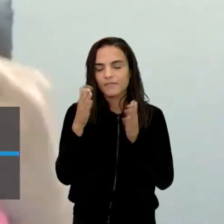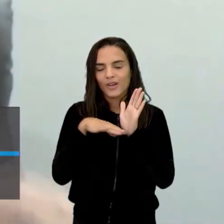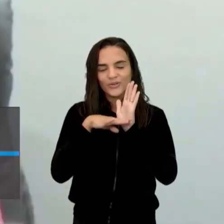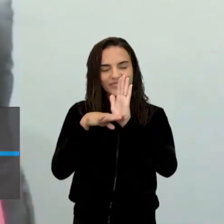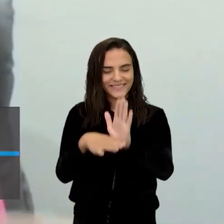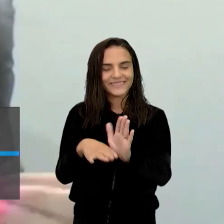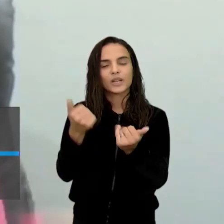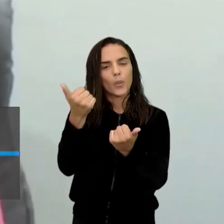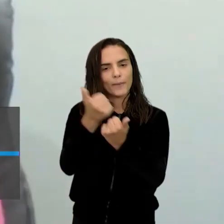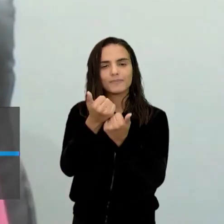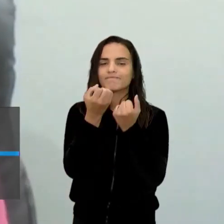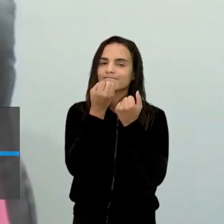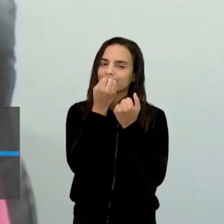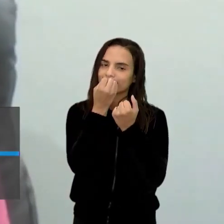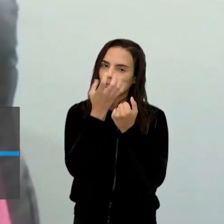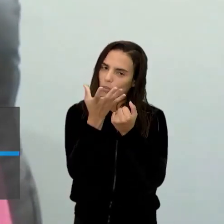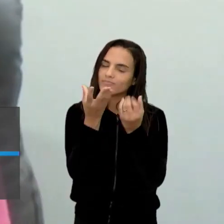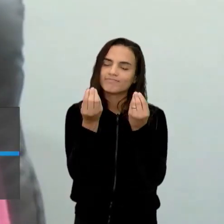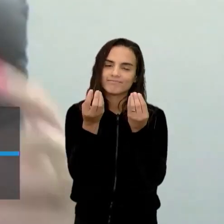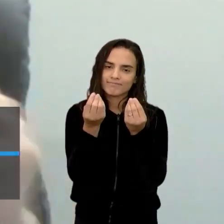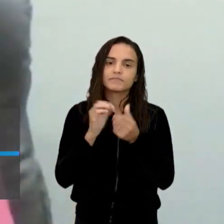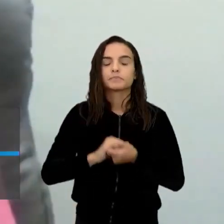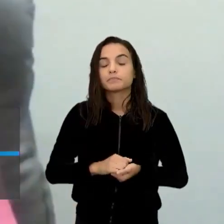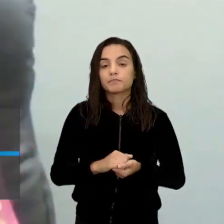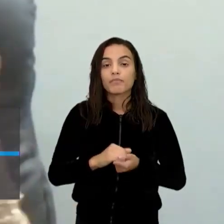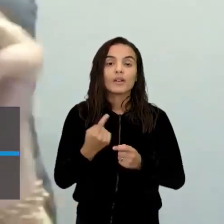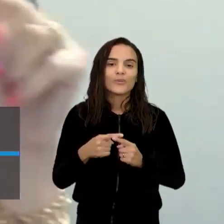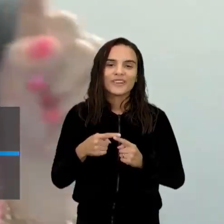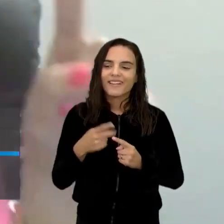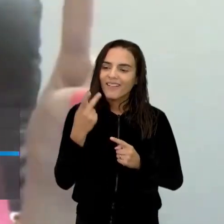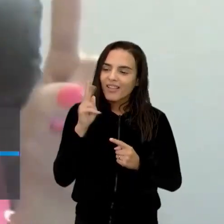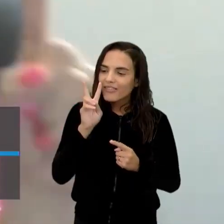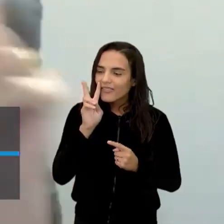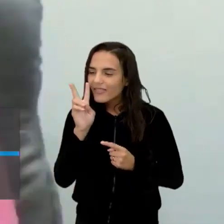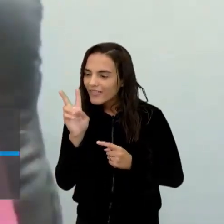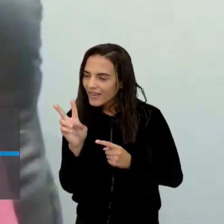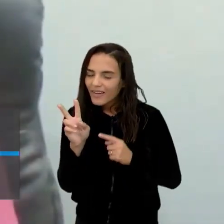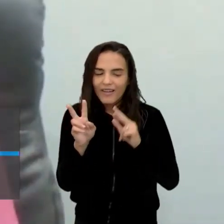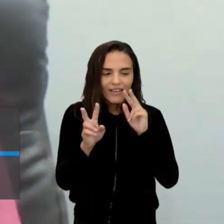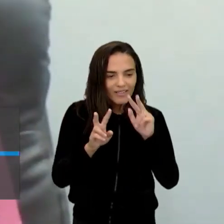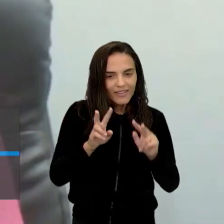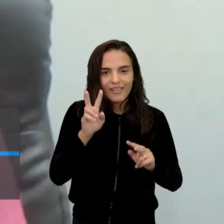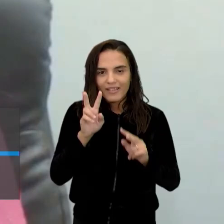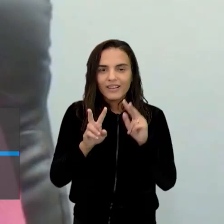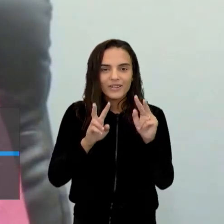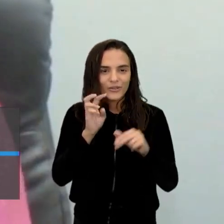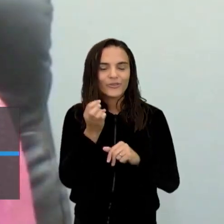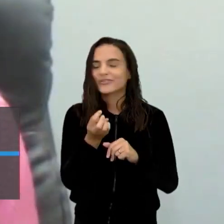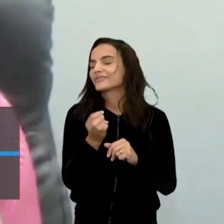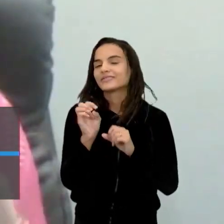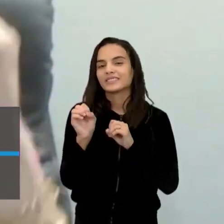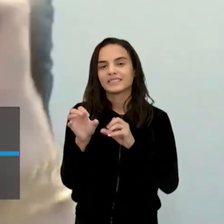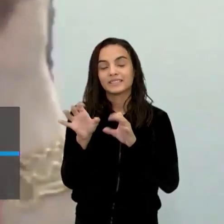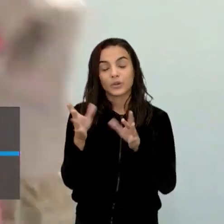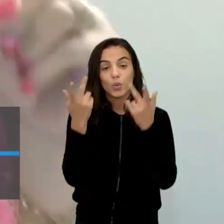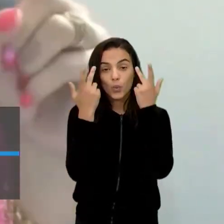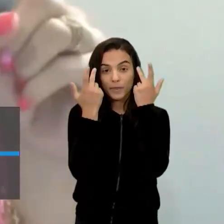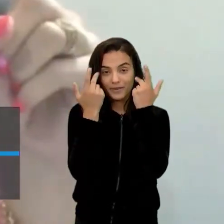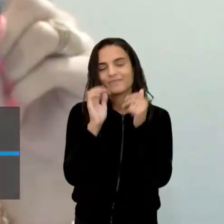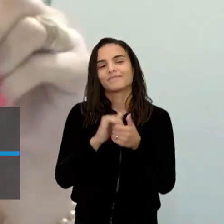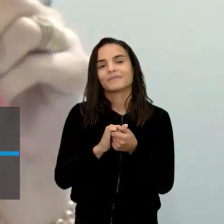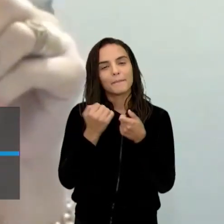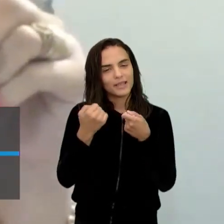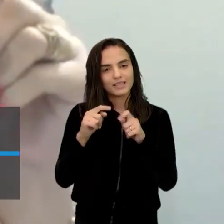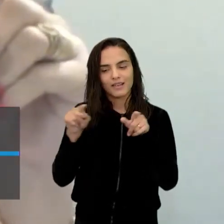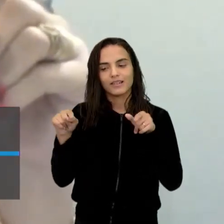ajuda bastante nesse sentido. Elas que fazem essa ponte com vocês do ensino regular. Não existe ensino regular sem sala